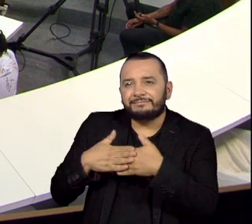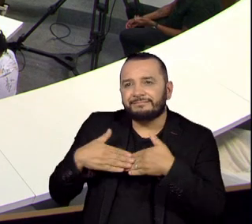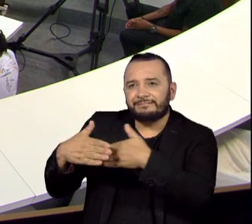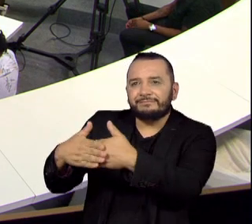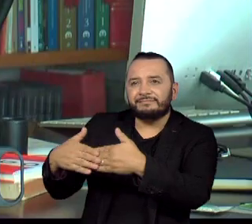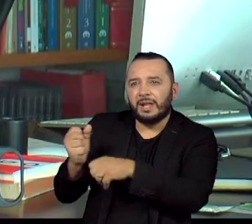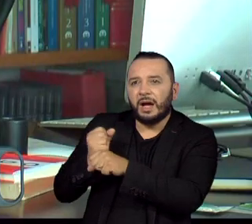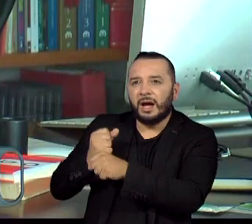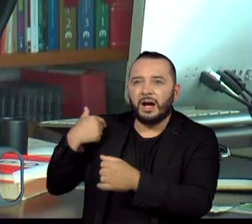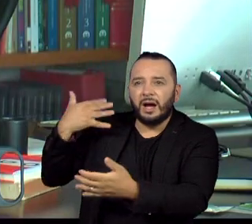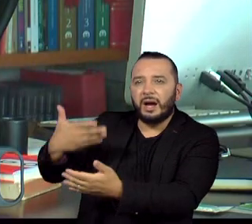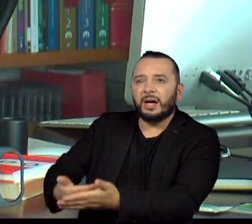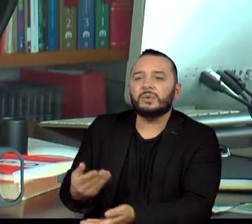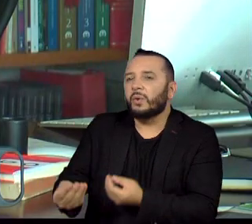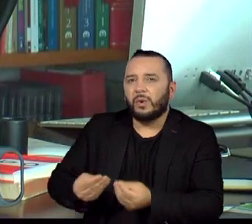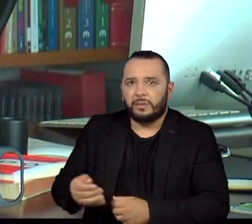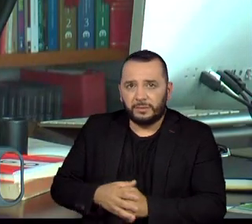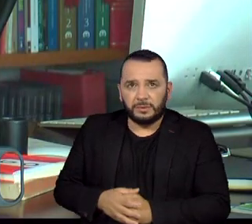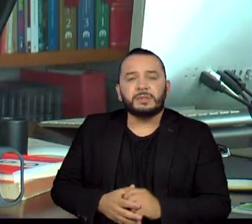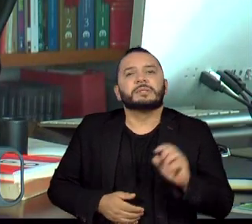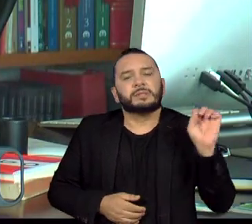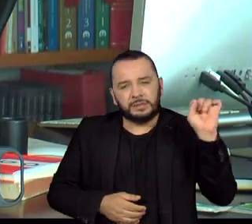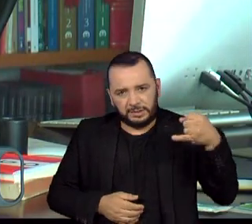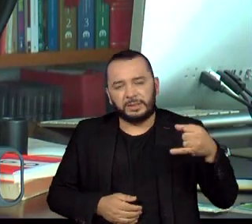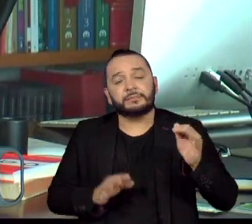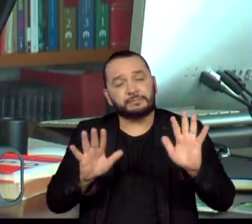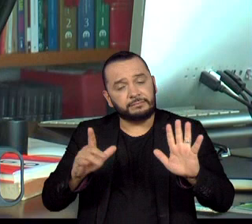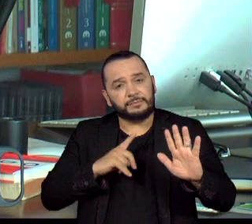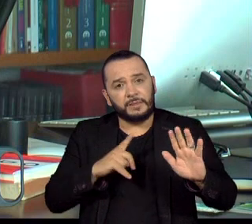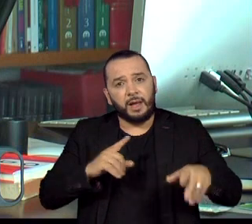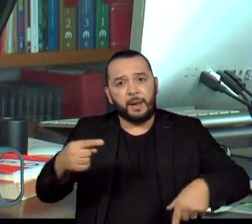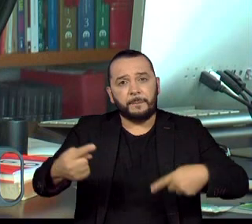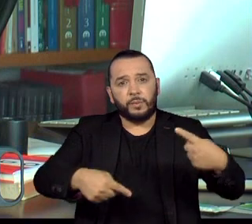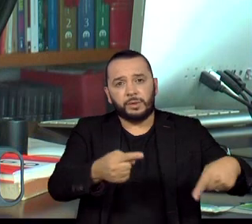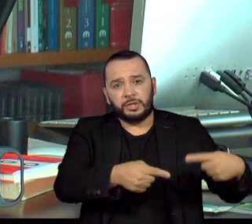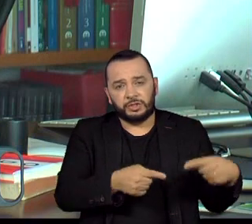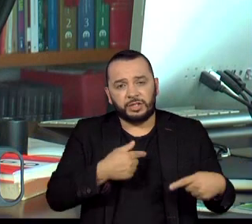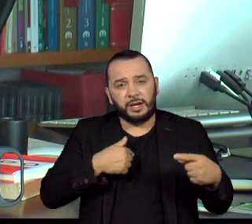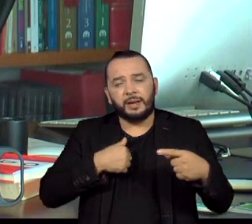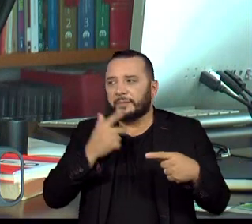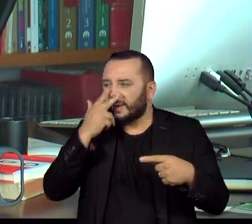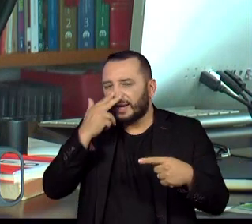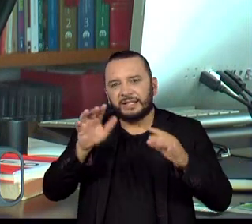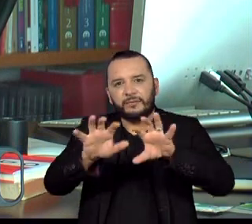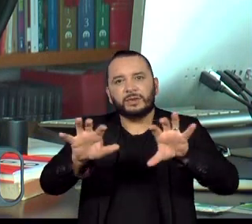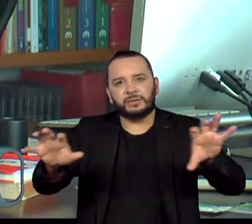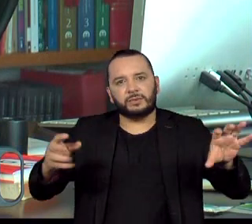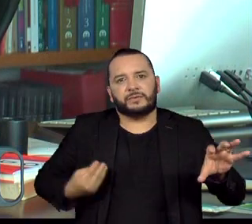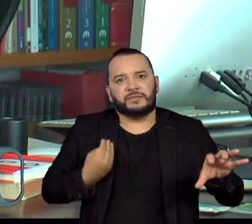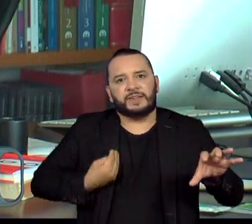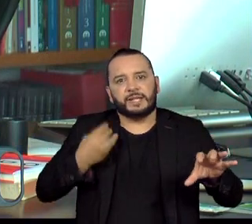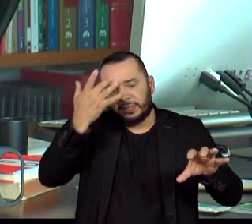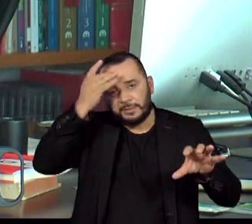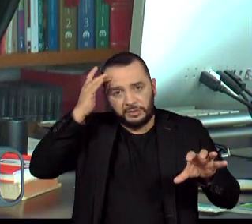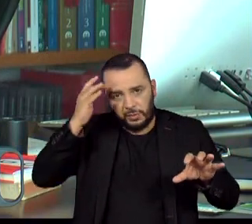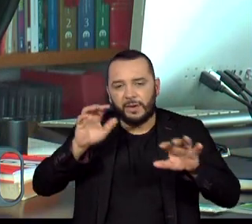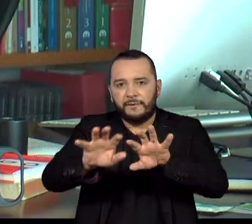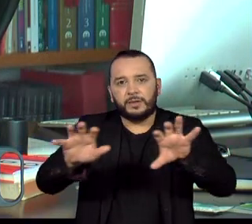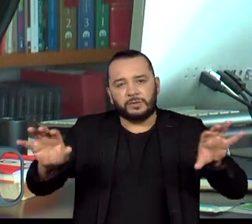Sim, a política ela entrou muito assim na vida das pessoas, das famílias,